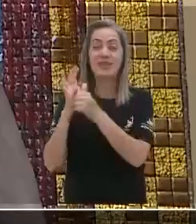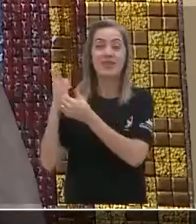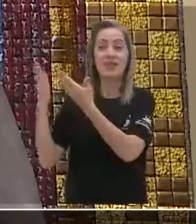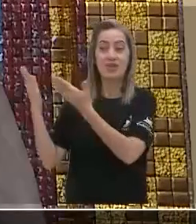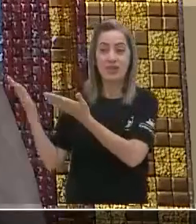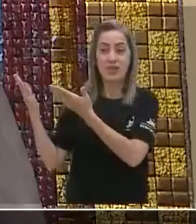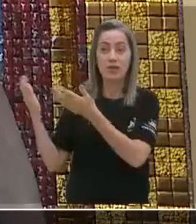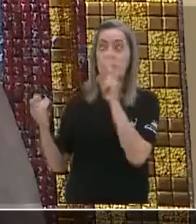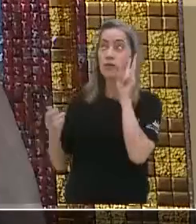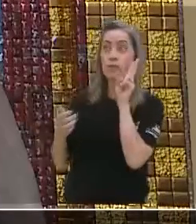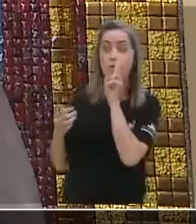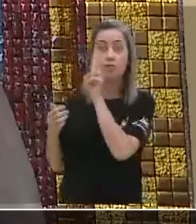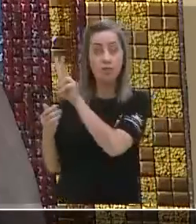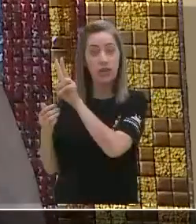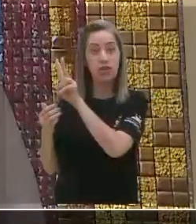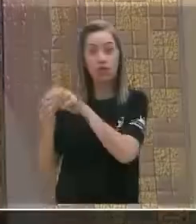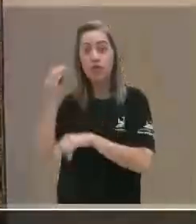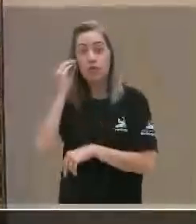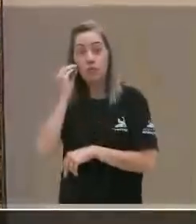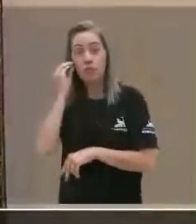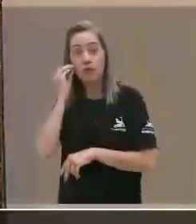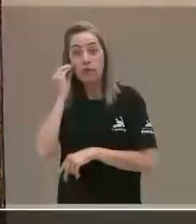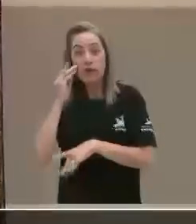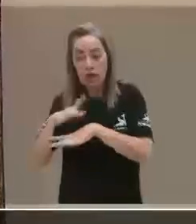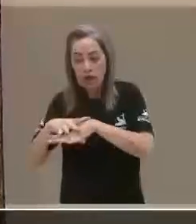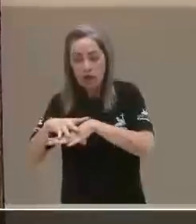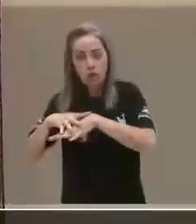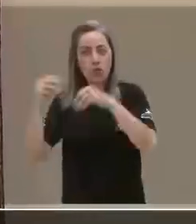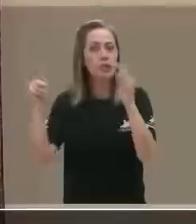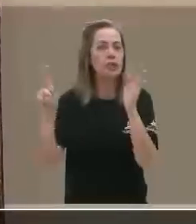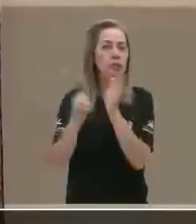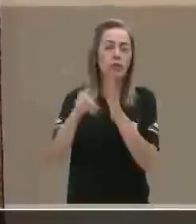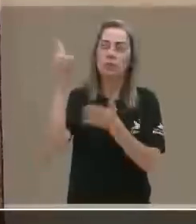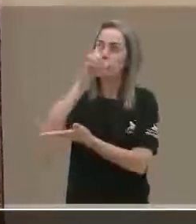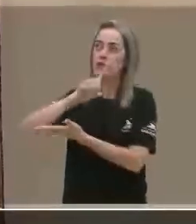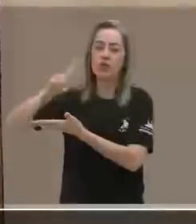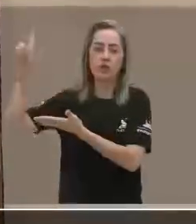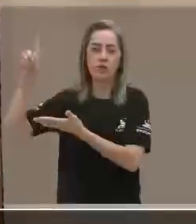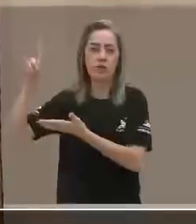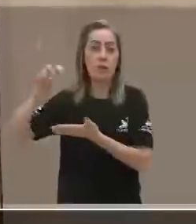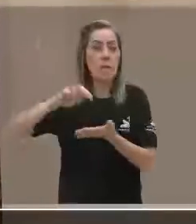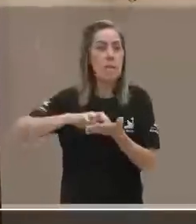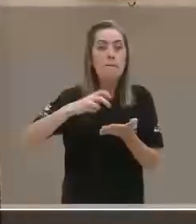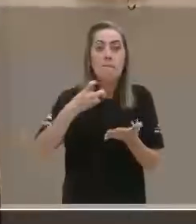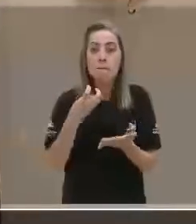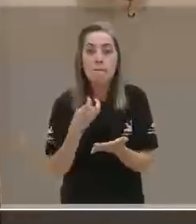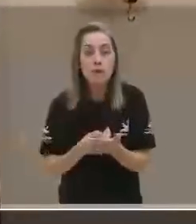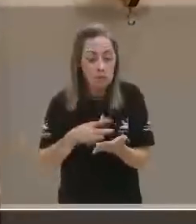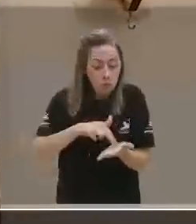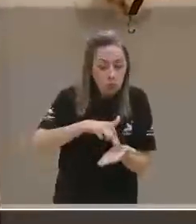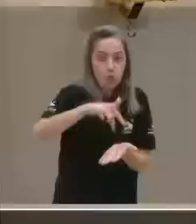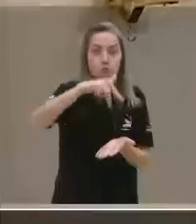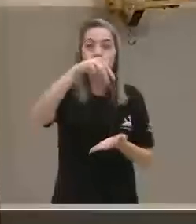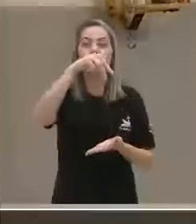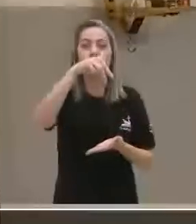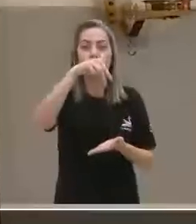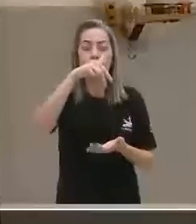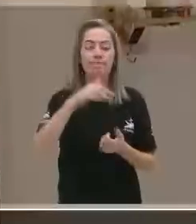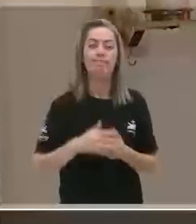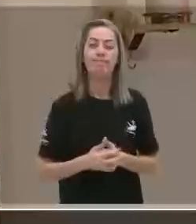Vejam, experimentem as curas de Deus. Mortos ressuscitam.